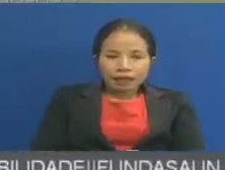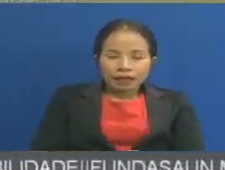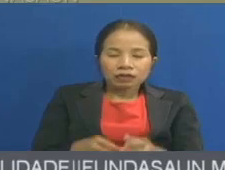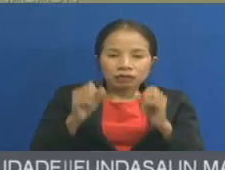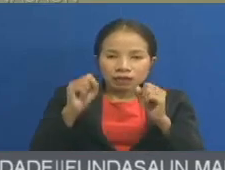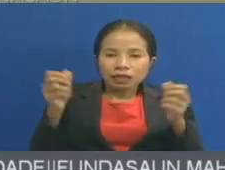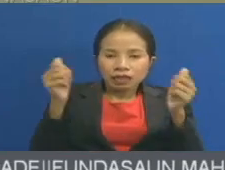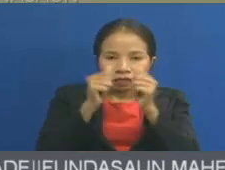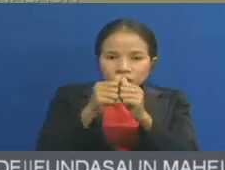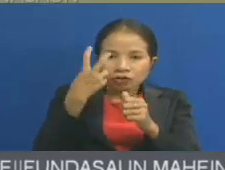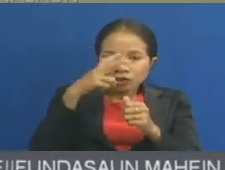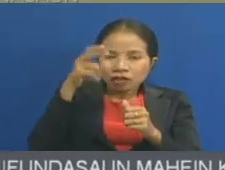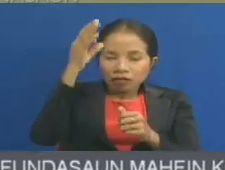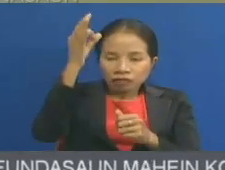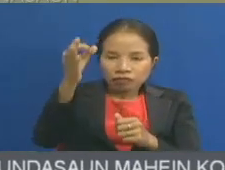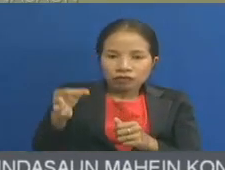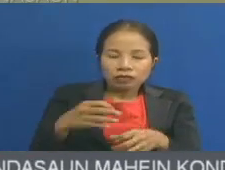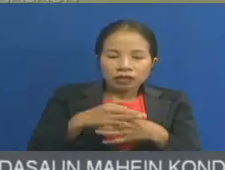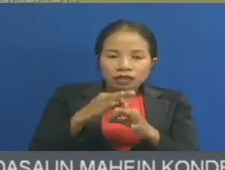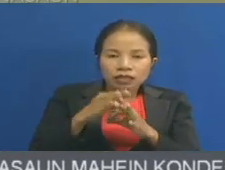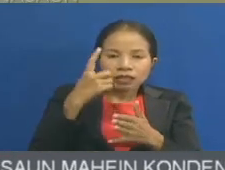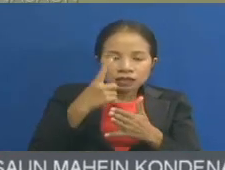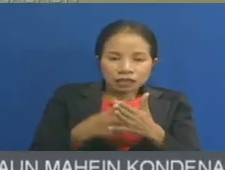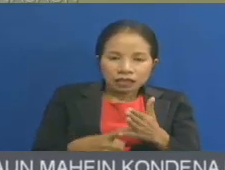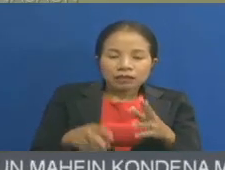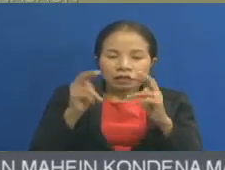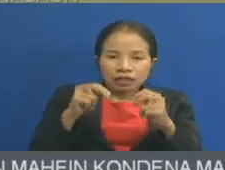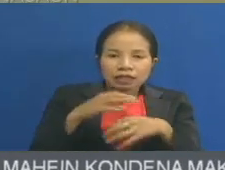hoje, a dia será o que até que a dia,